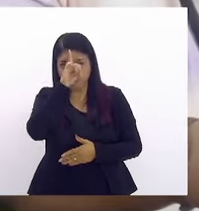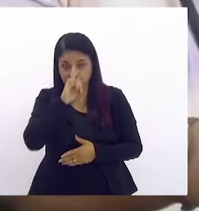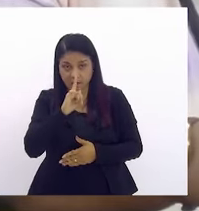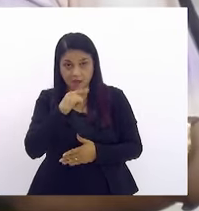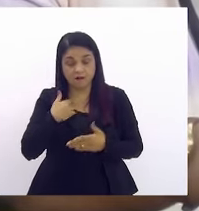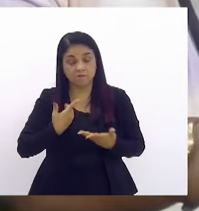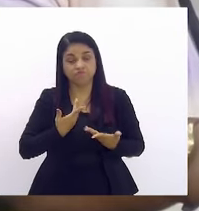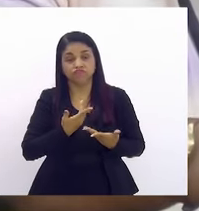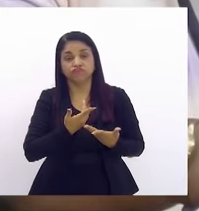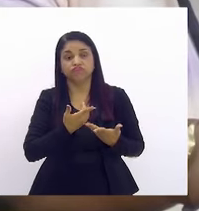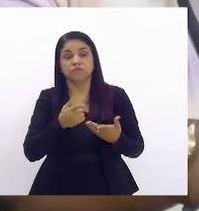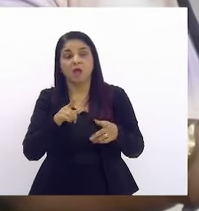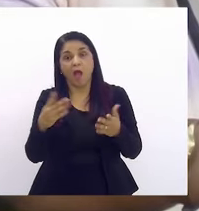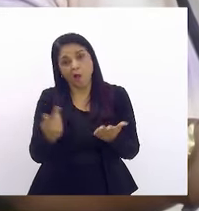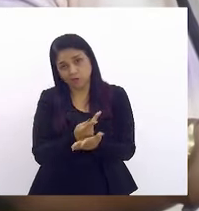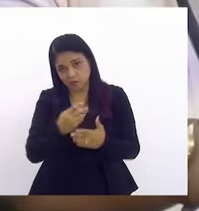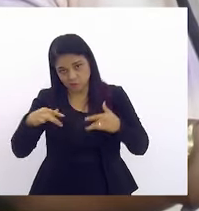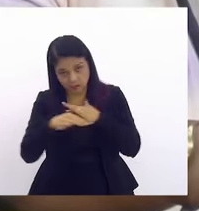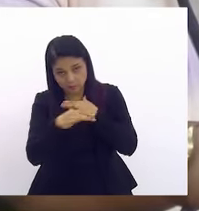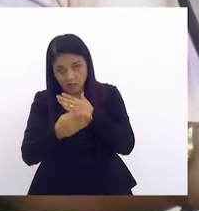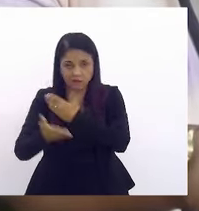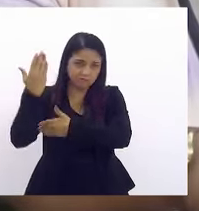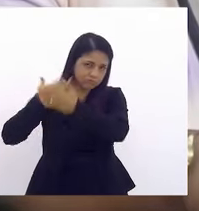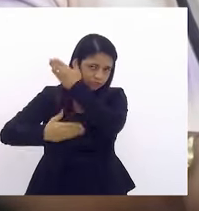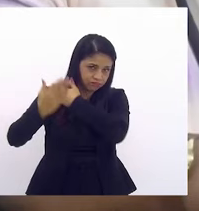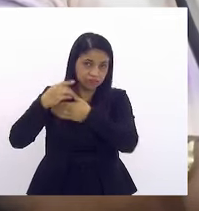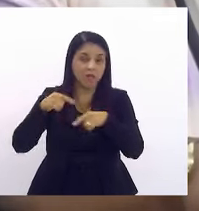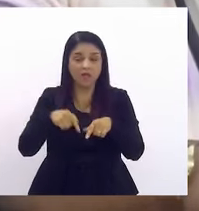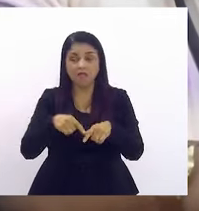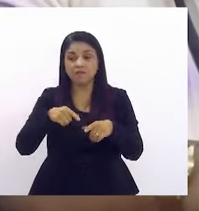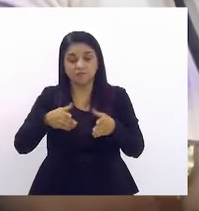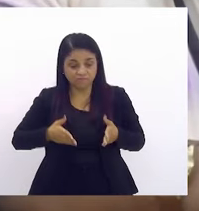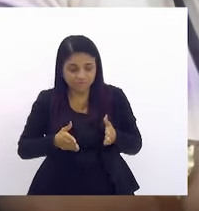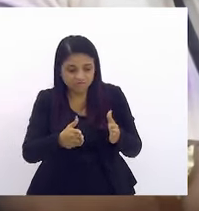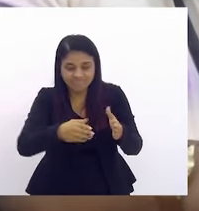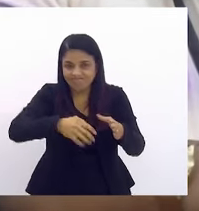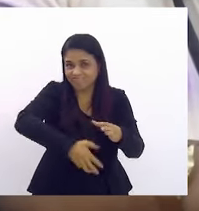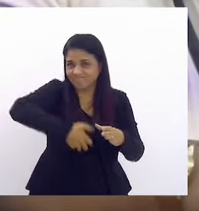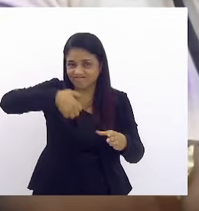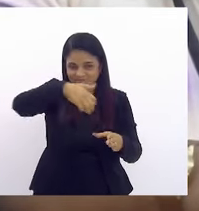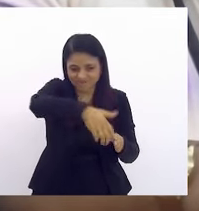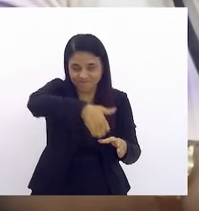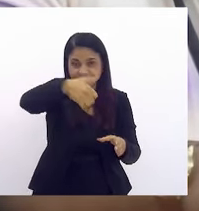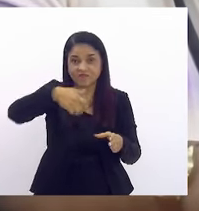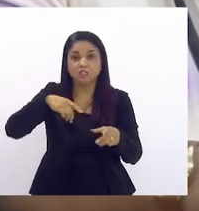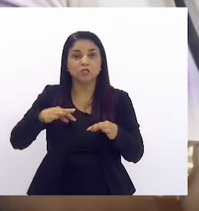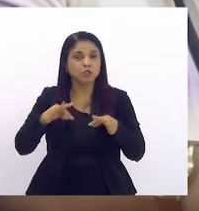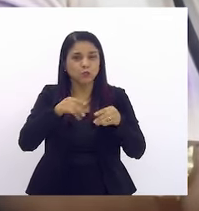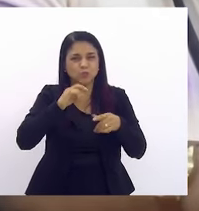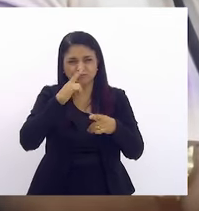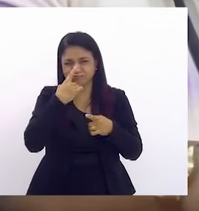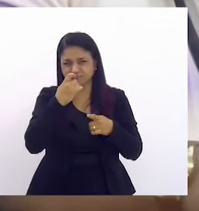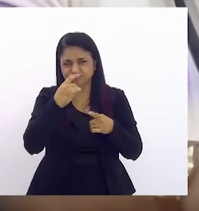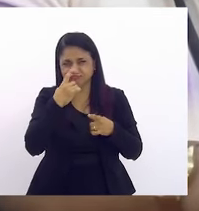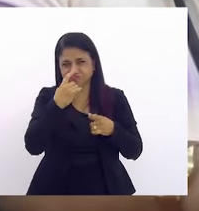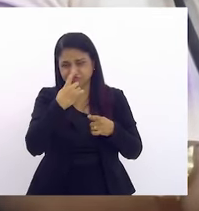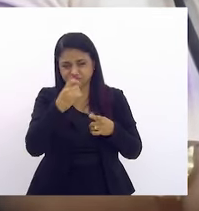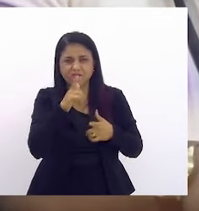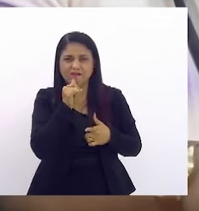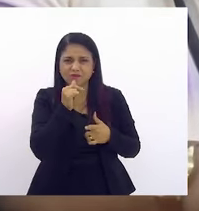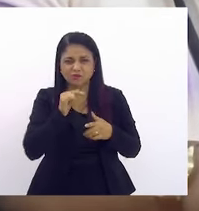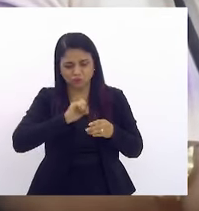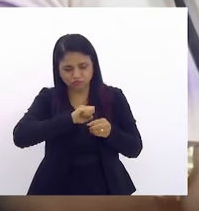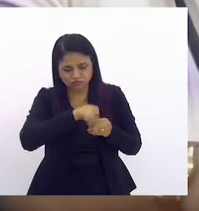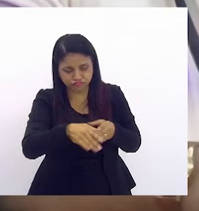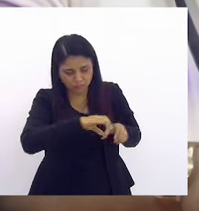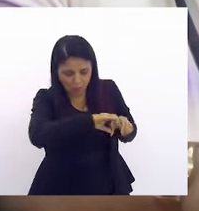existia, os pescadores ficaram com o barco lá na Galeta. Então, todo o esgoto é jogado dentro do canal de Ponta Negra. Esgoto esse porque o